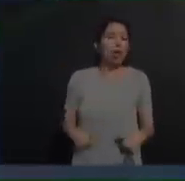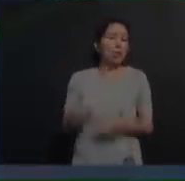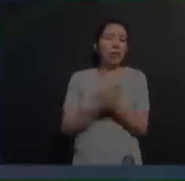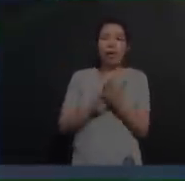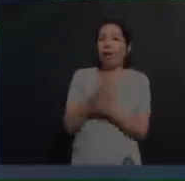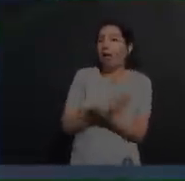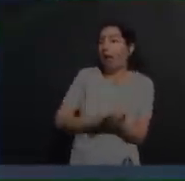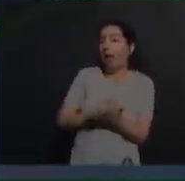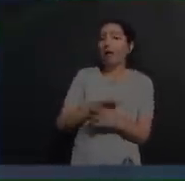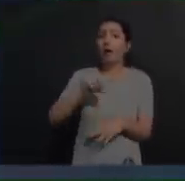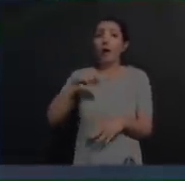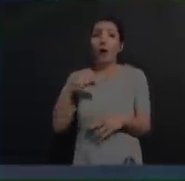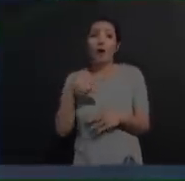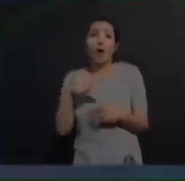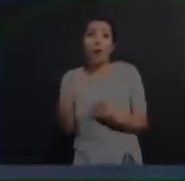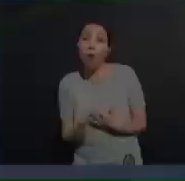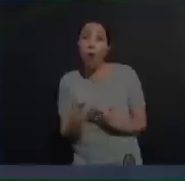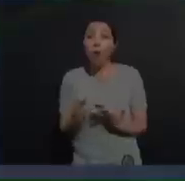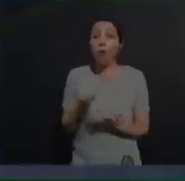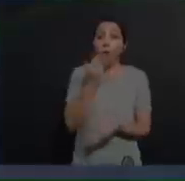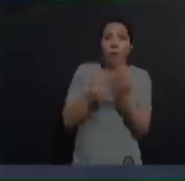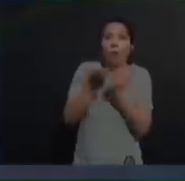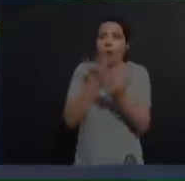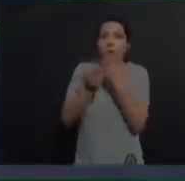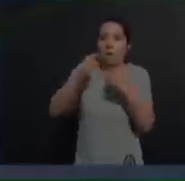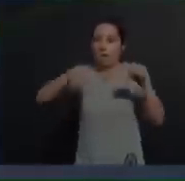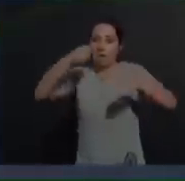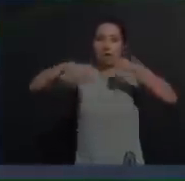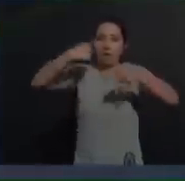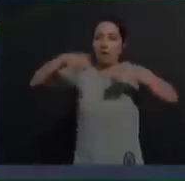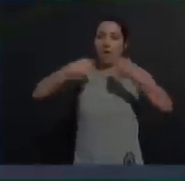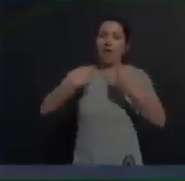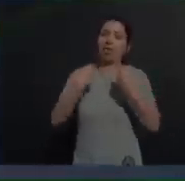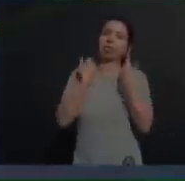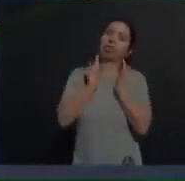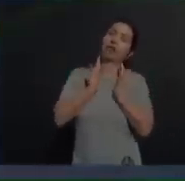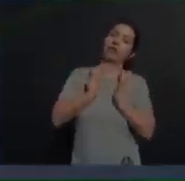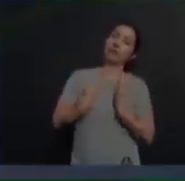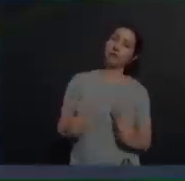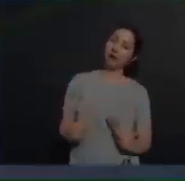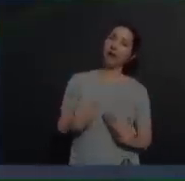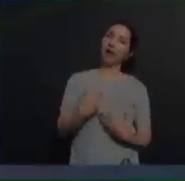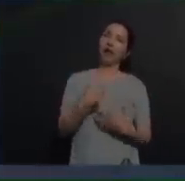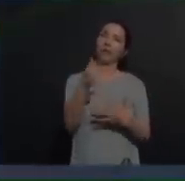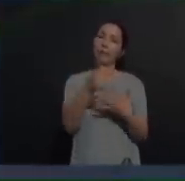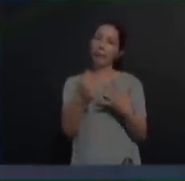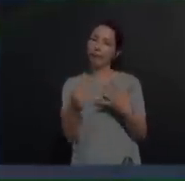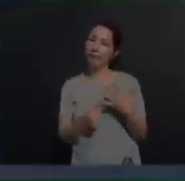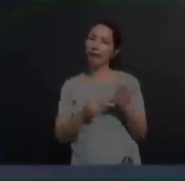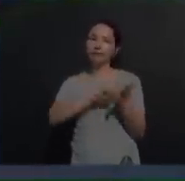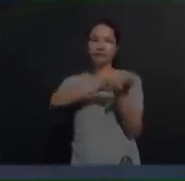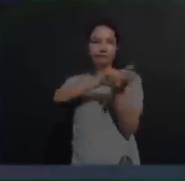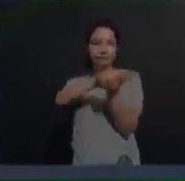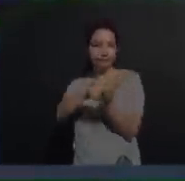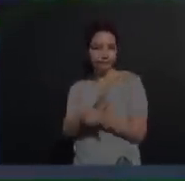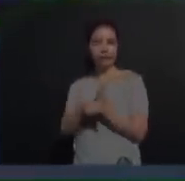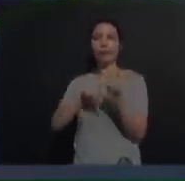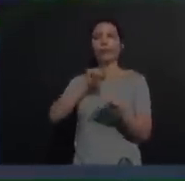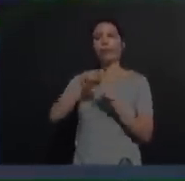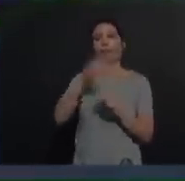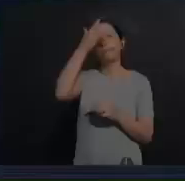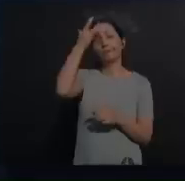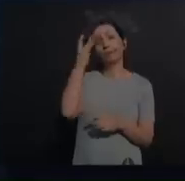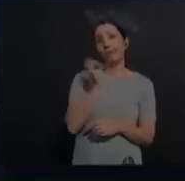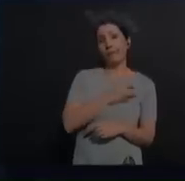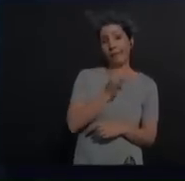ou apetite demais, desânimo e diversas outras coisas. Esses são os sintomas de uma pessoa com medo. Por